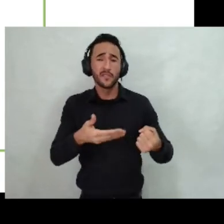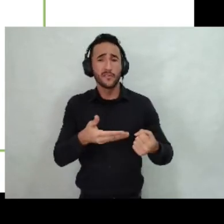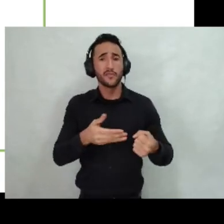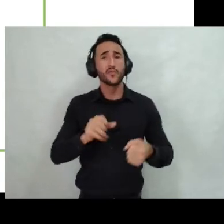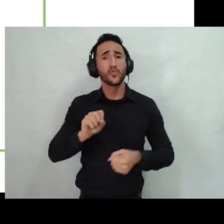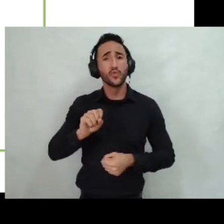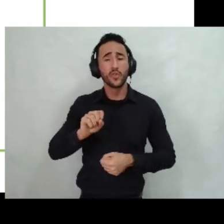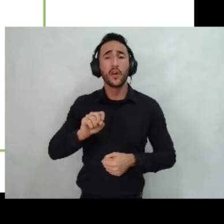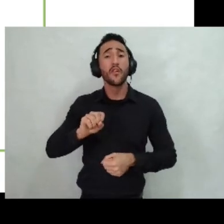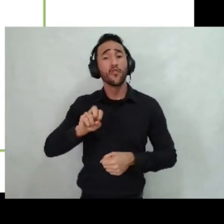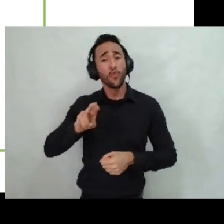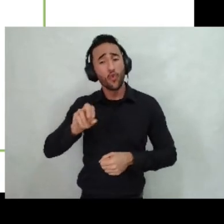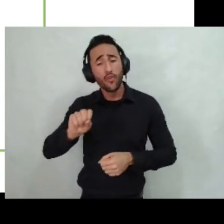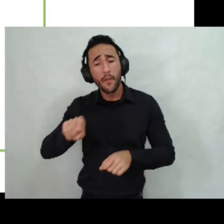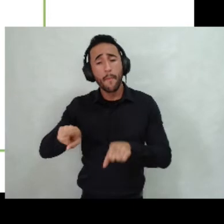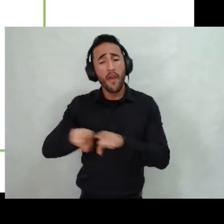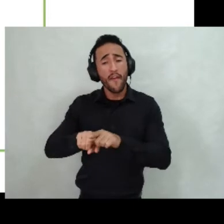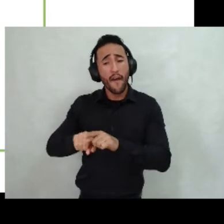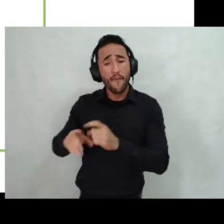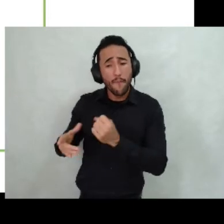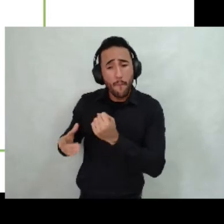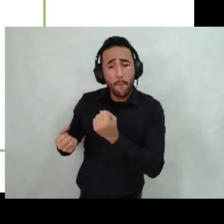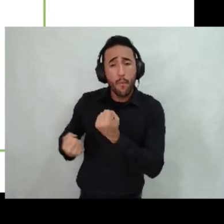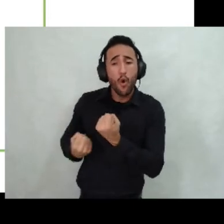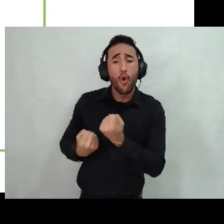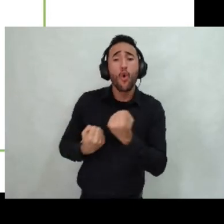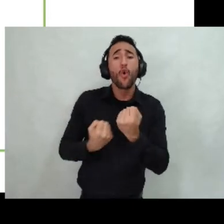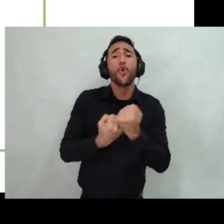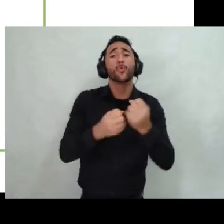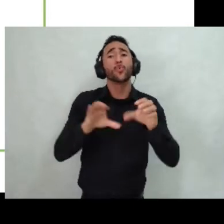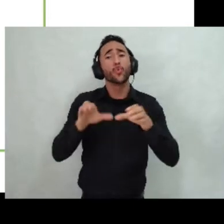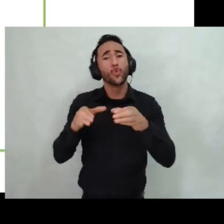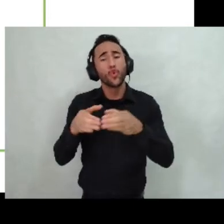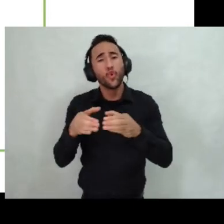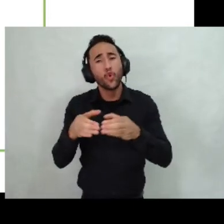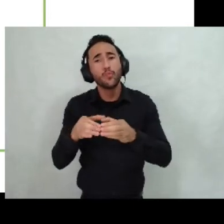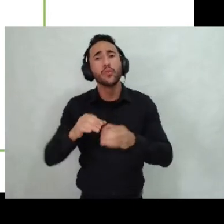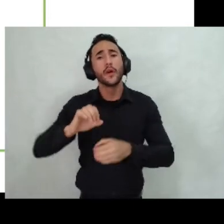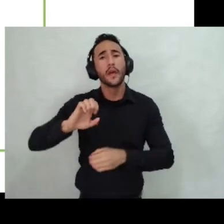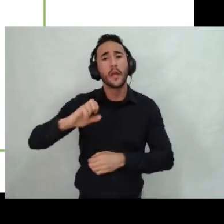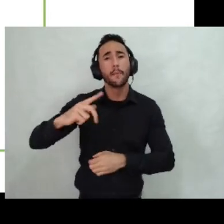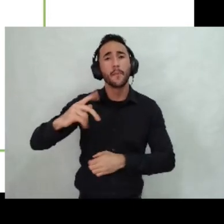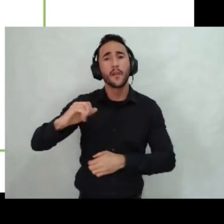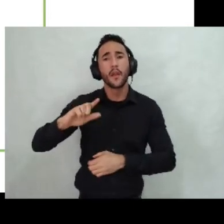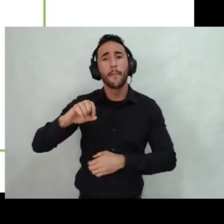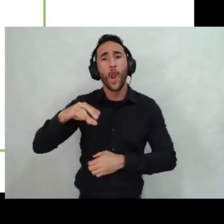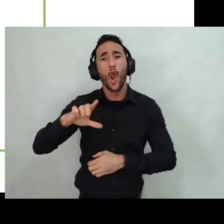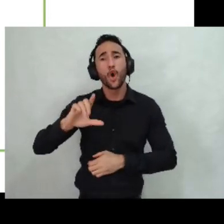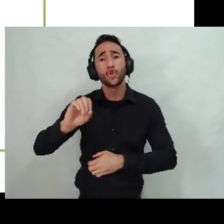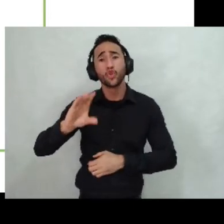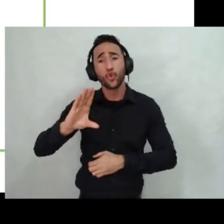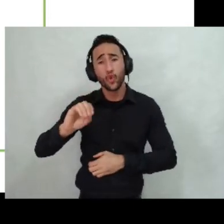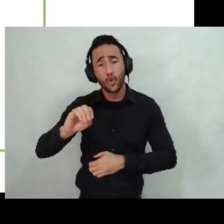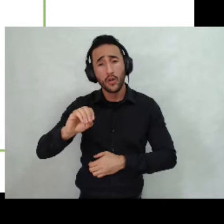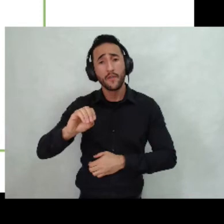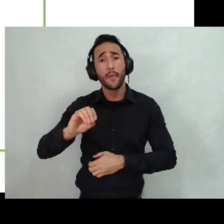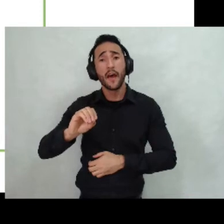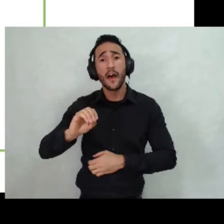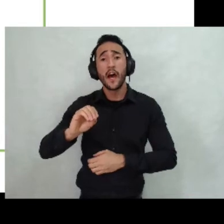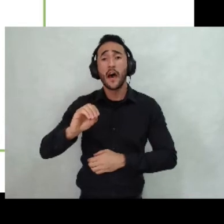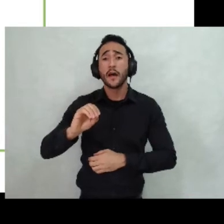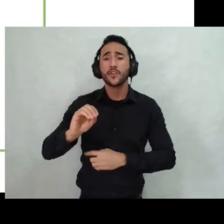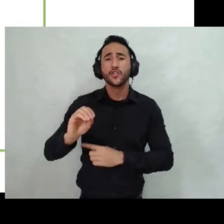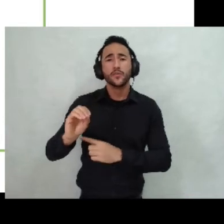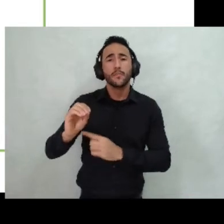das equipes das vigilâncias epidemiológicas dos municípios, que nós temos capacidade de diminuir a taxa de transmissão